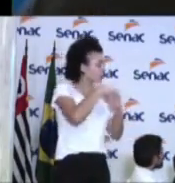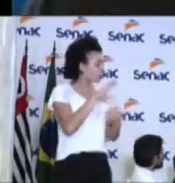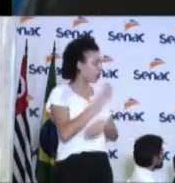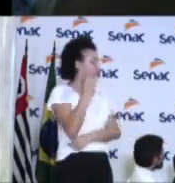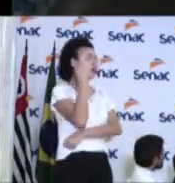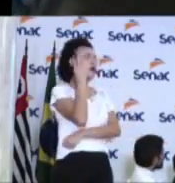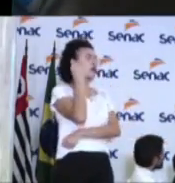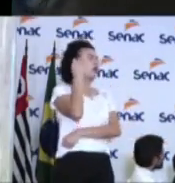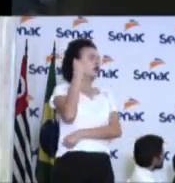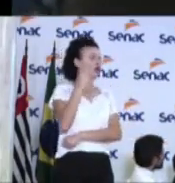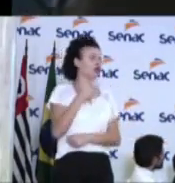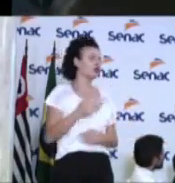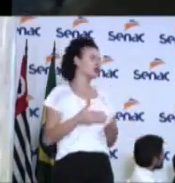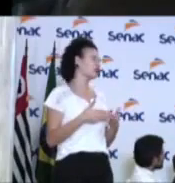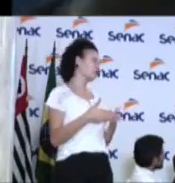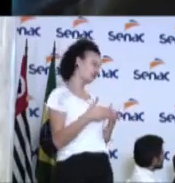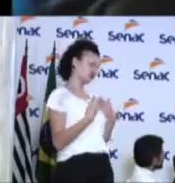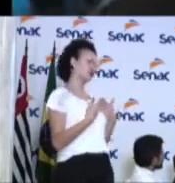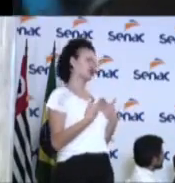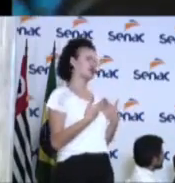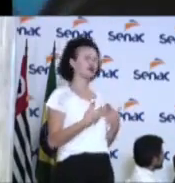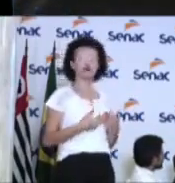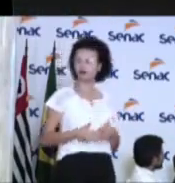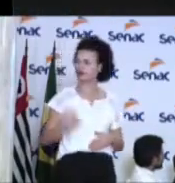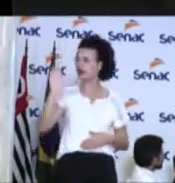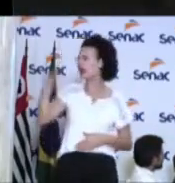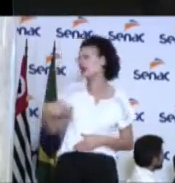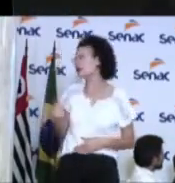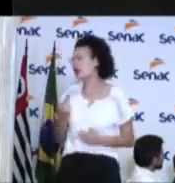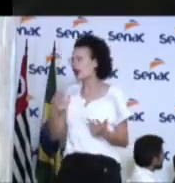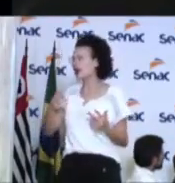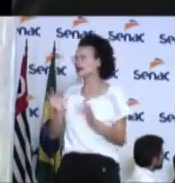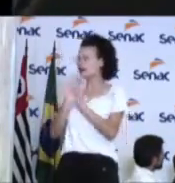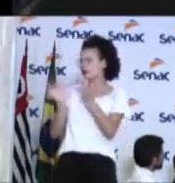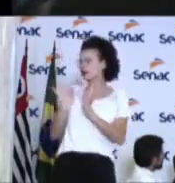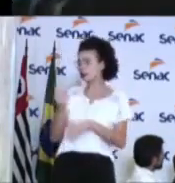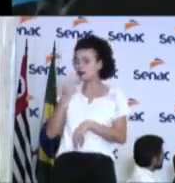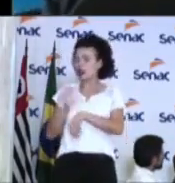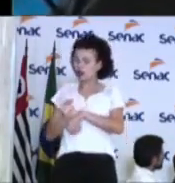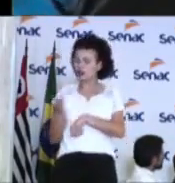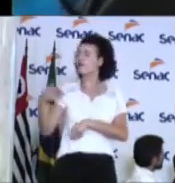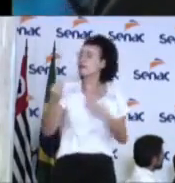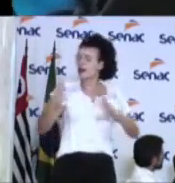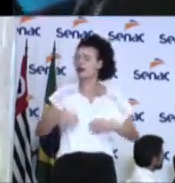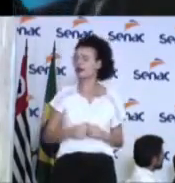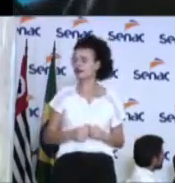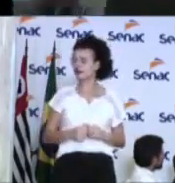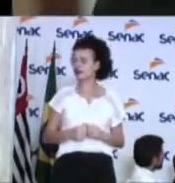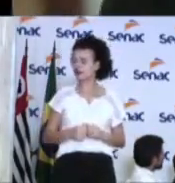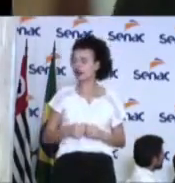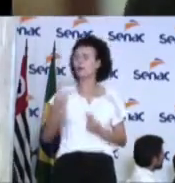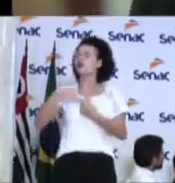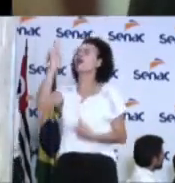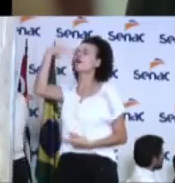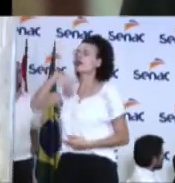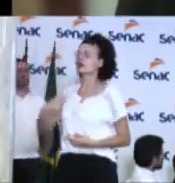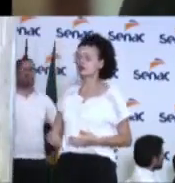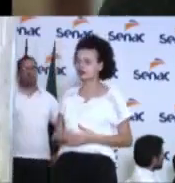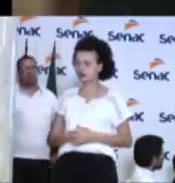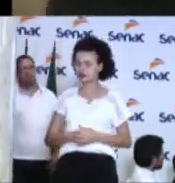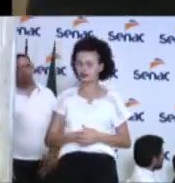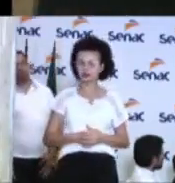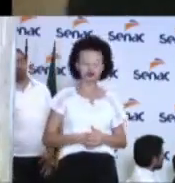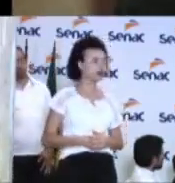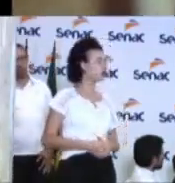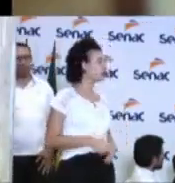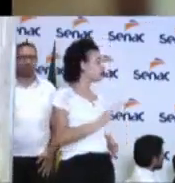falando comigo Mau-Mau. Por favor, cara. Mas vem cá, só um segundo. Se você não tá aguentando o curso, tá fazendo o que aqui, então? Por isso não desiste? Não entendo isso.